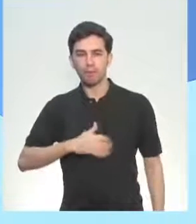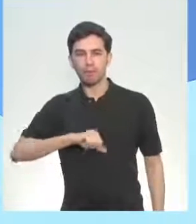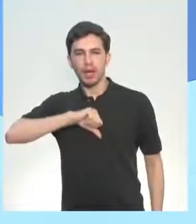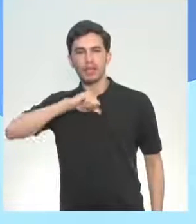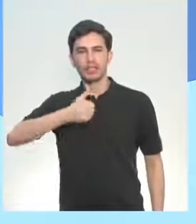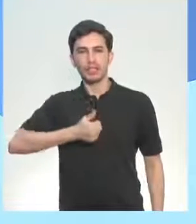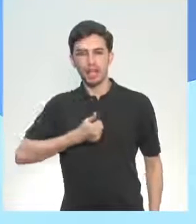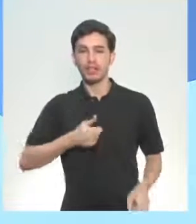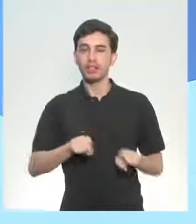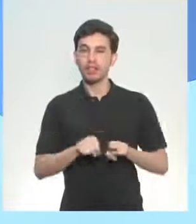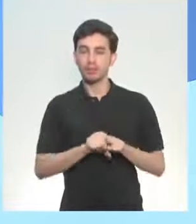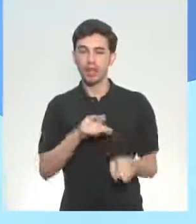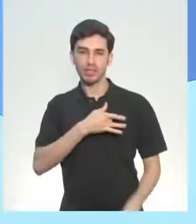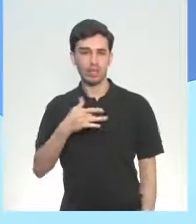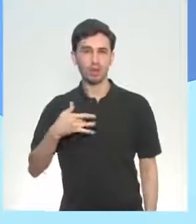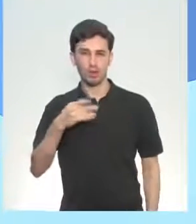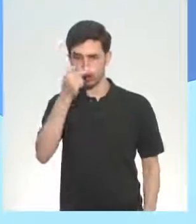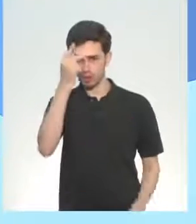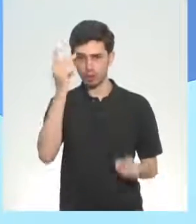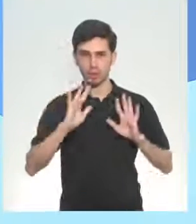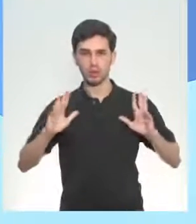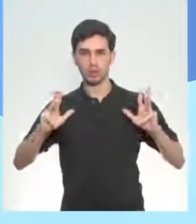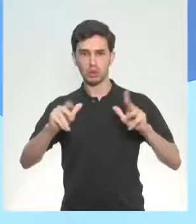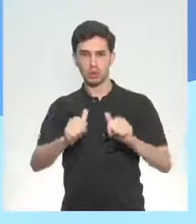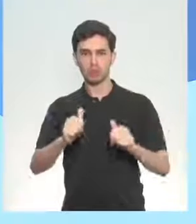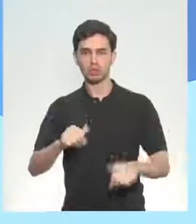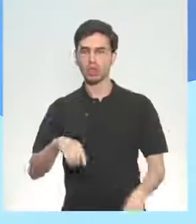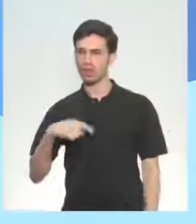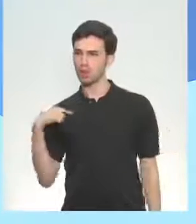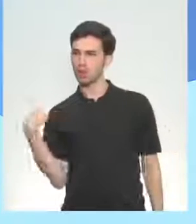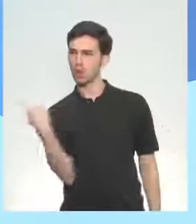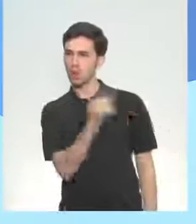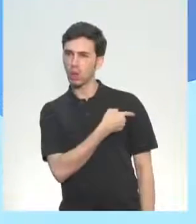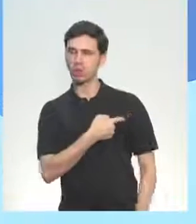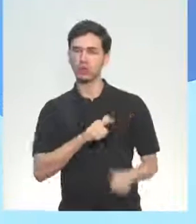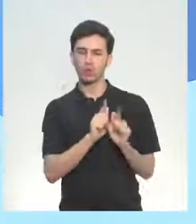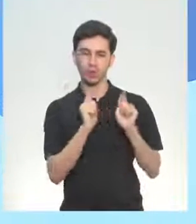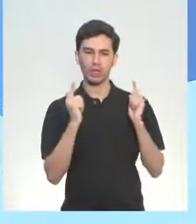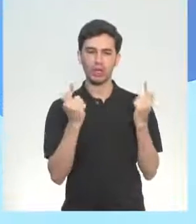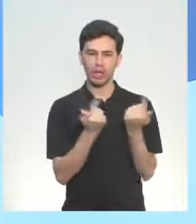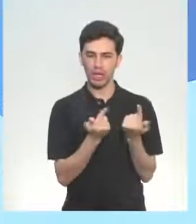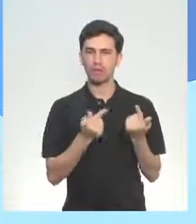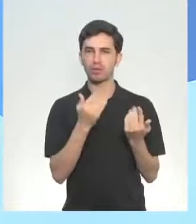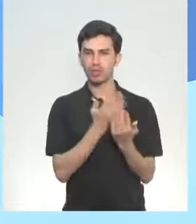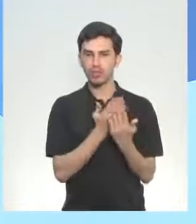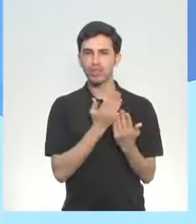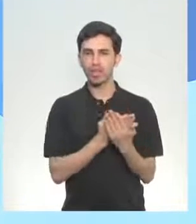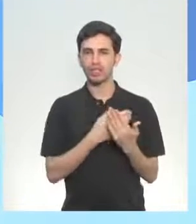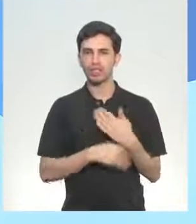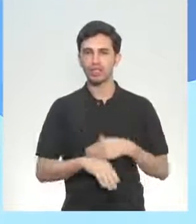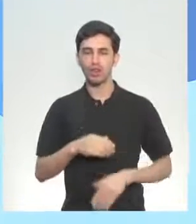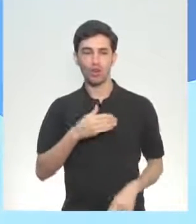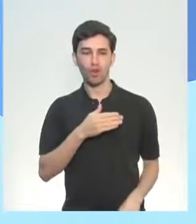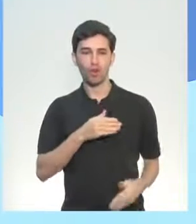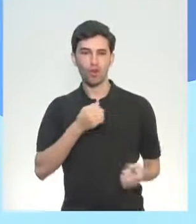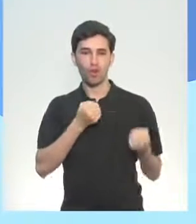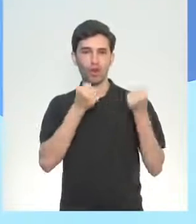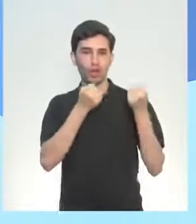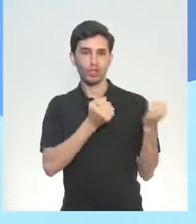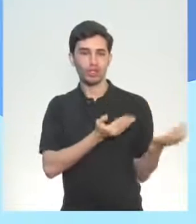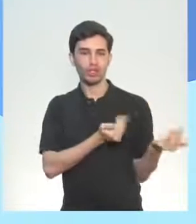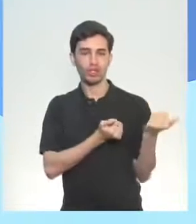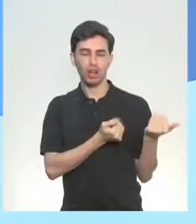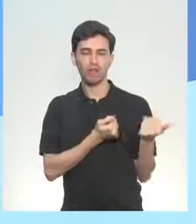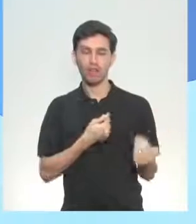saúde da galera em geral. Nós do Grêmio Estudantil Força Jovem